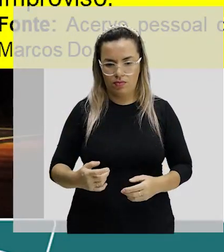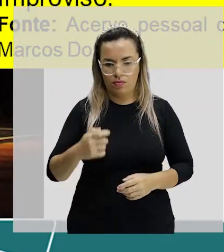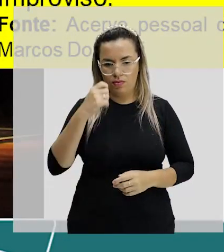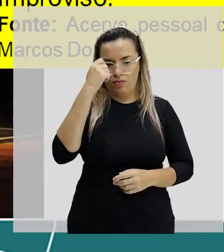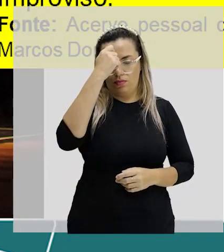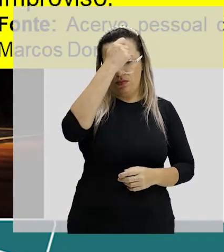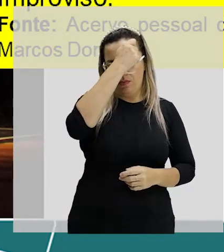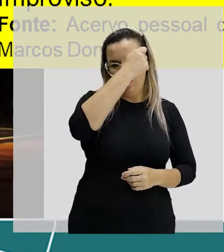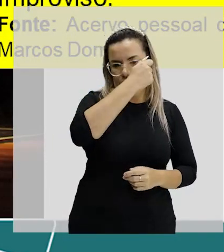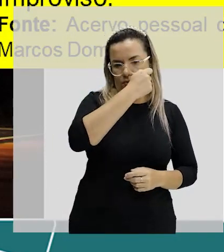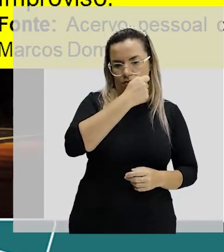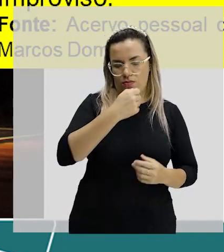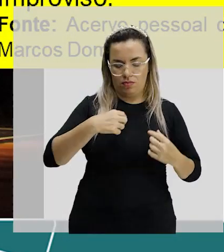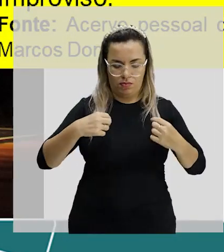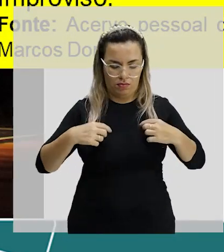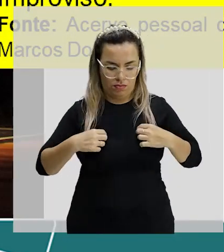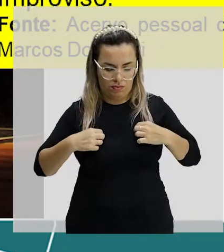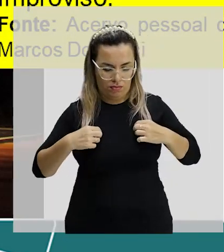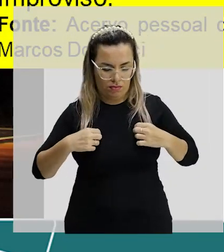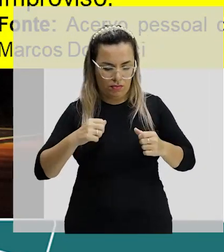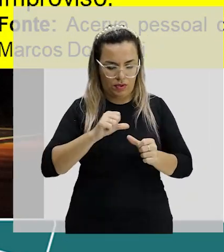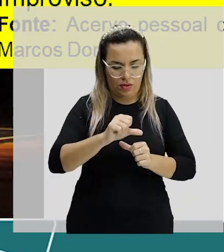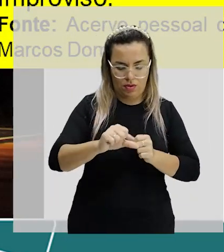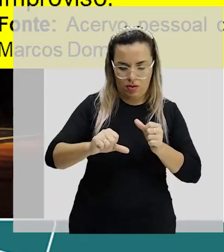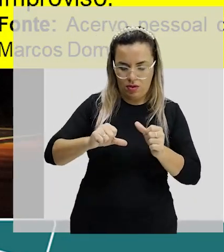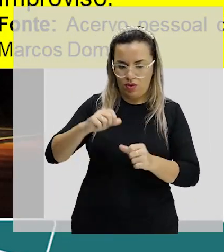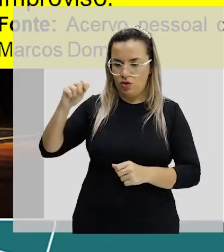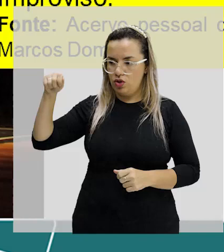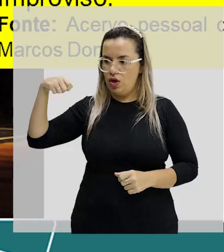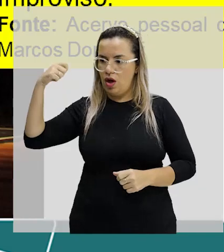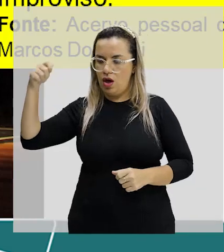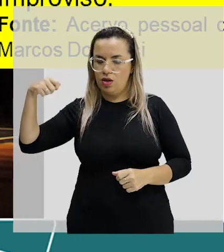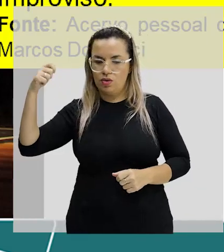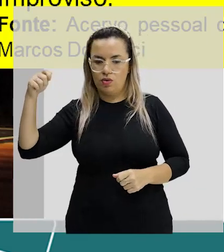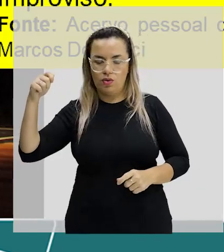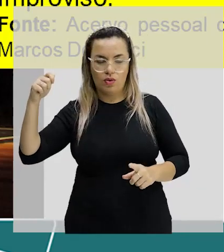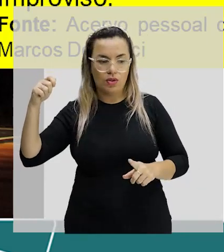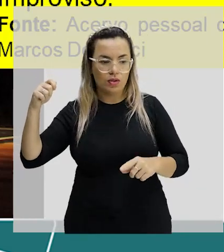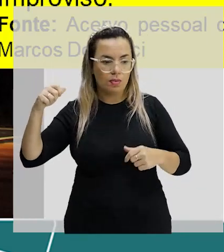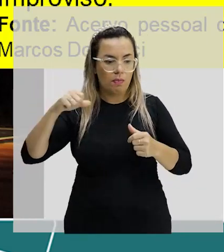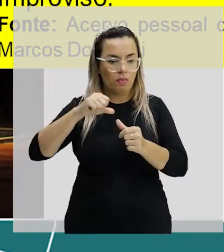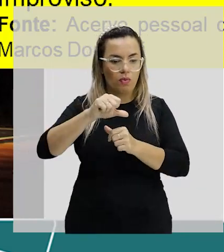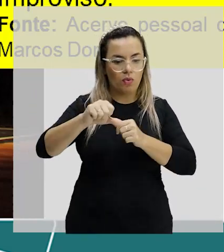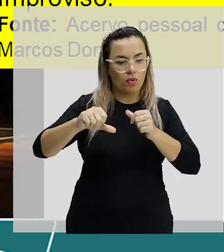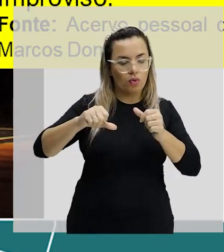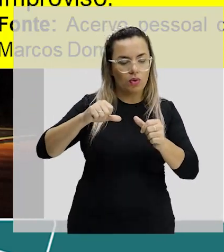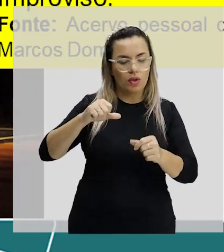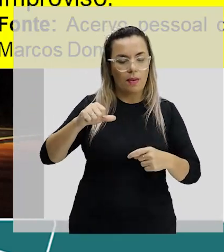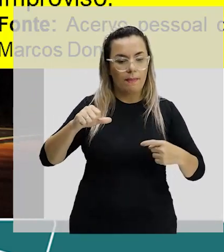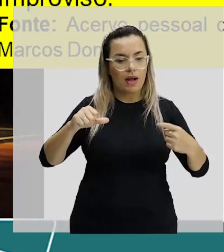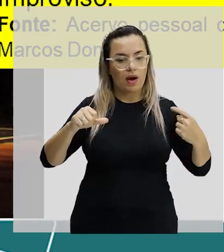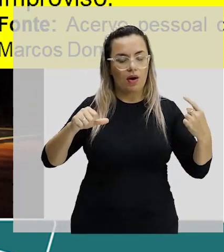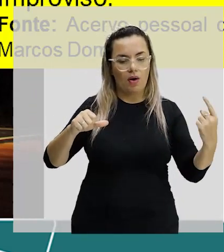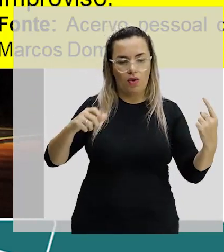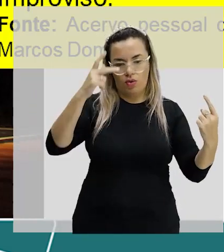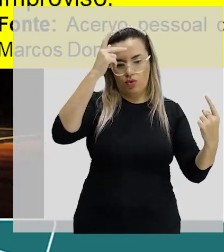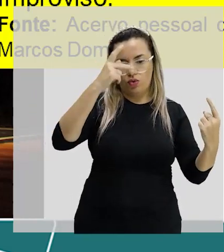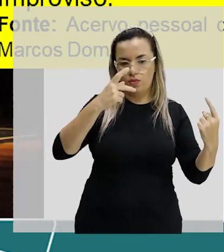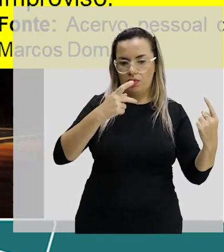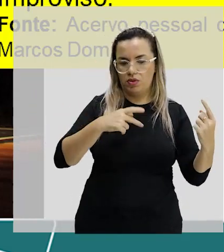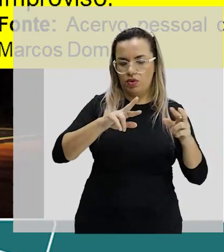transformação de atores em outros personagens. Aqui é uma comédia de Arthur Azevedo chamado Entre a Missa e o Almoço, onde a gente optou